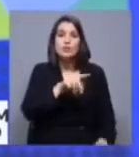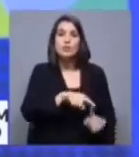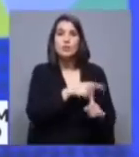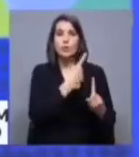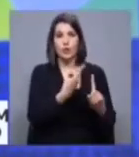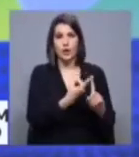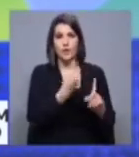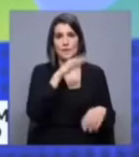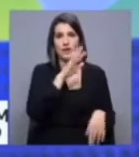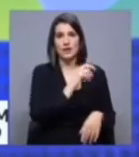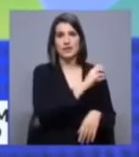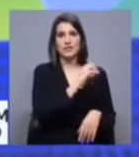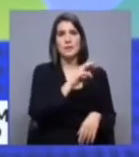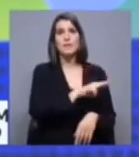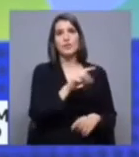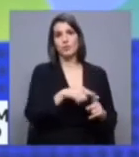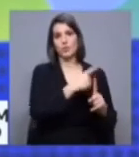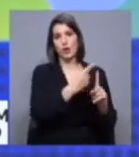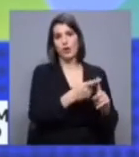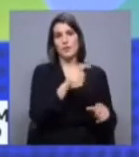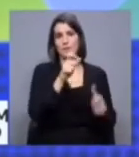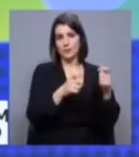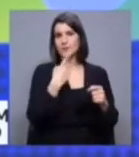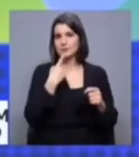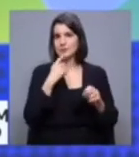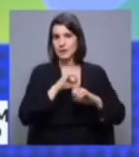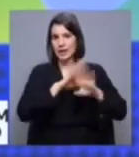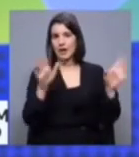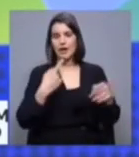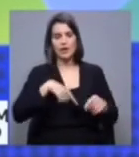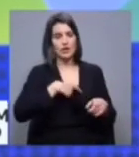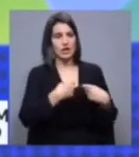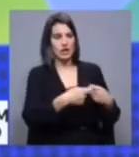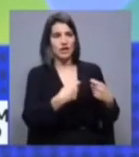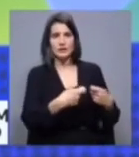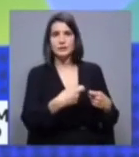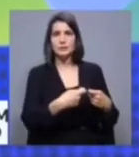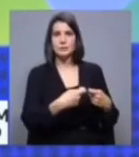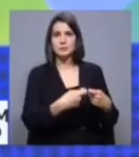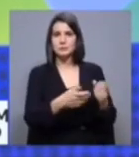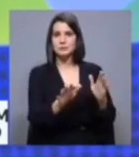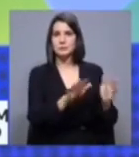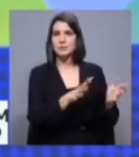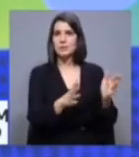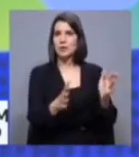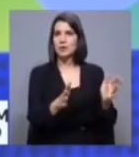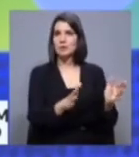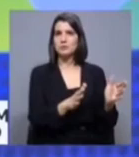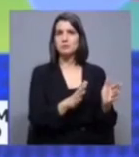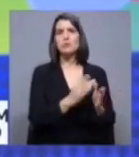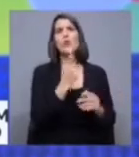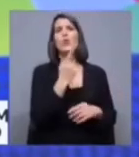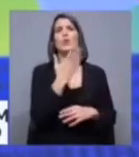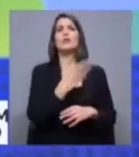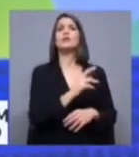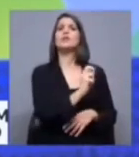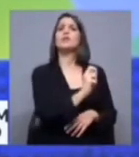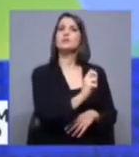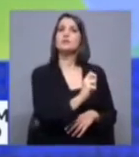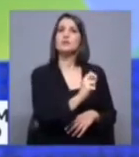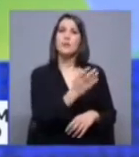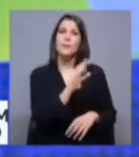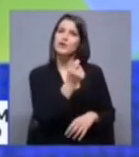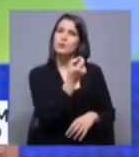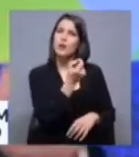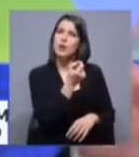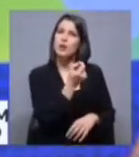ano. Só para as pessoas terem ideia, gastamos cerca de... É um terço. Ou um bocadinho, é mais